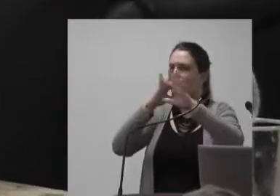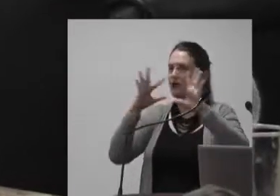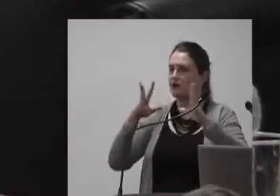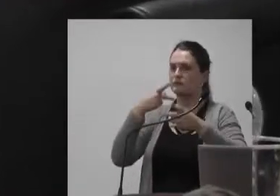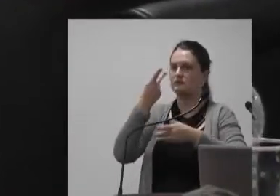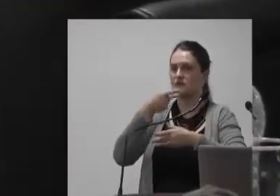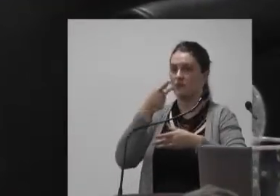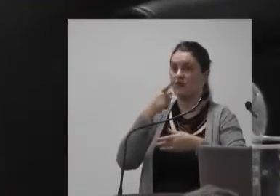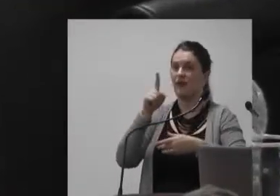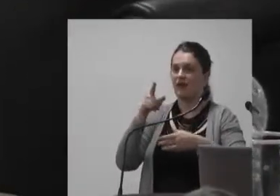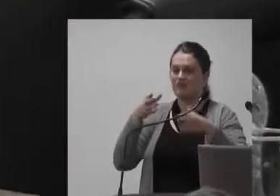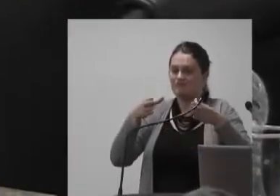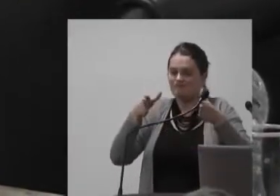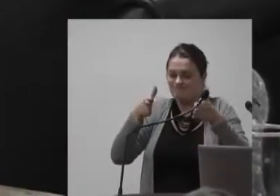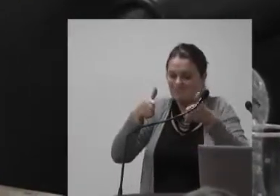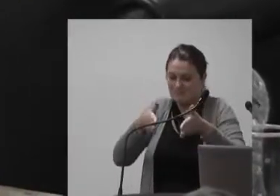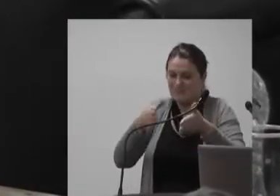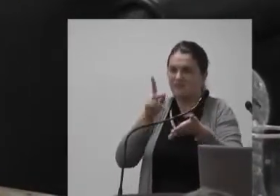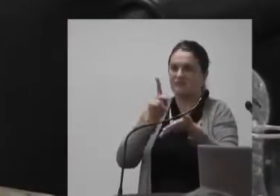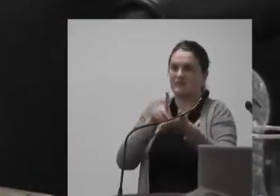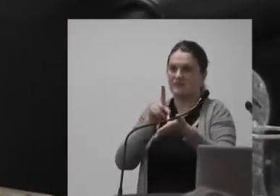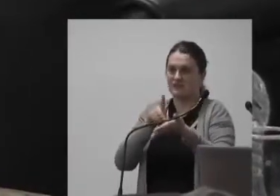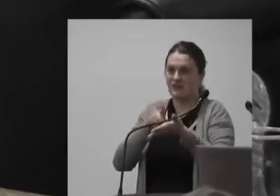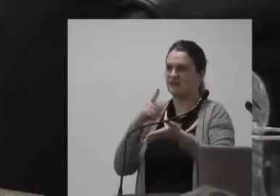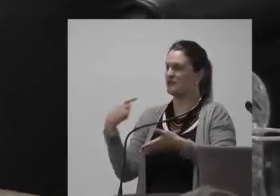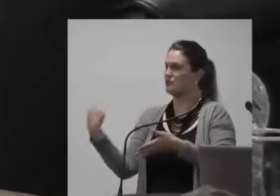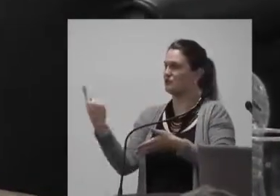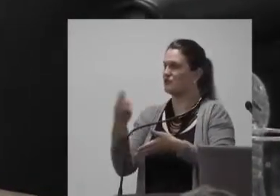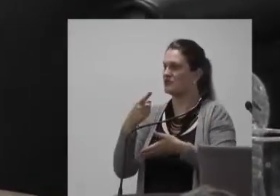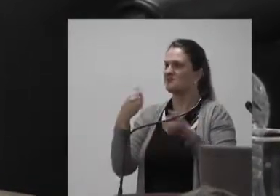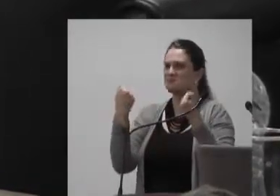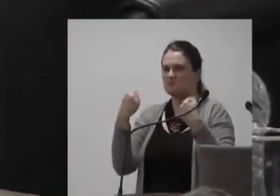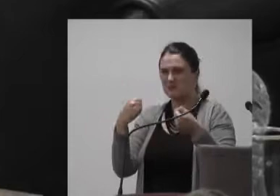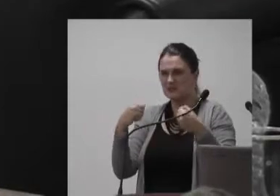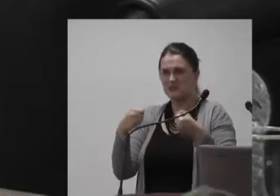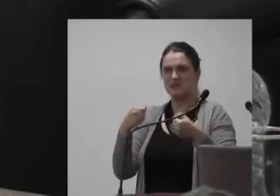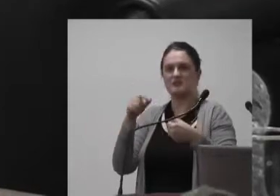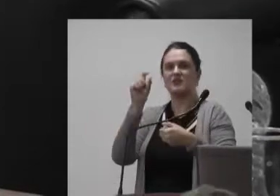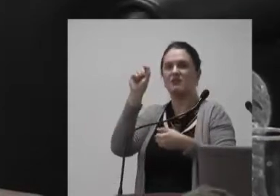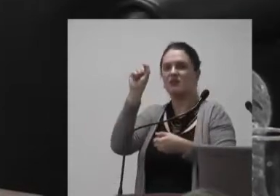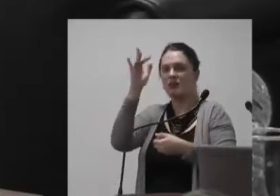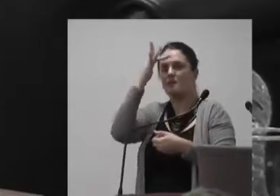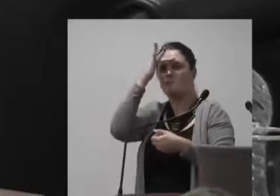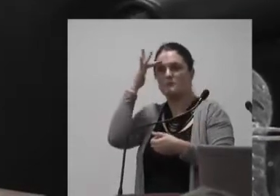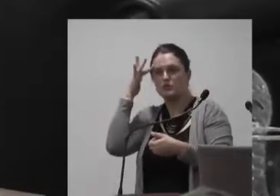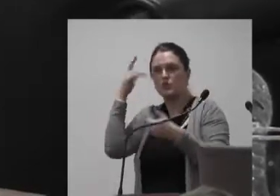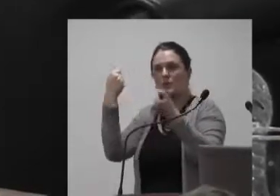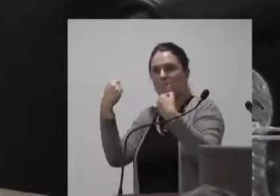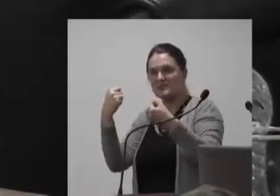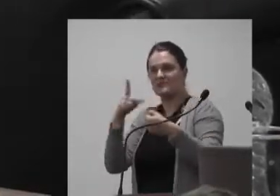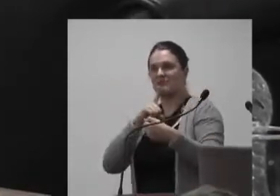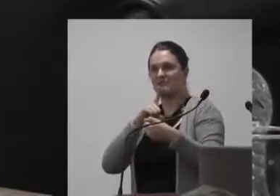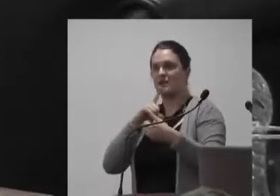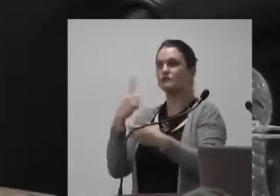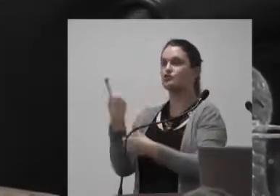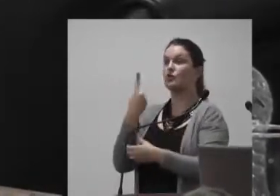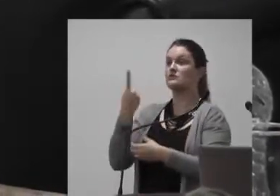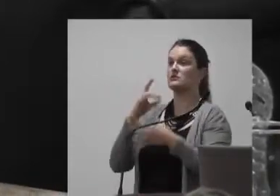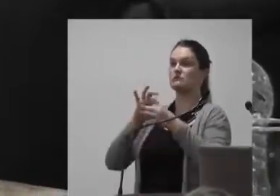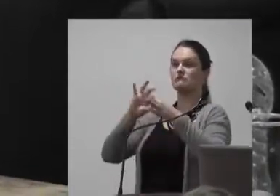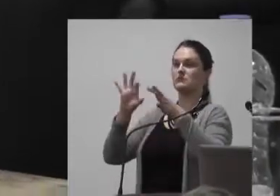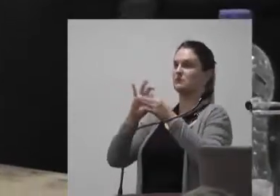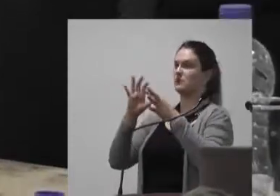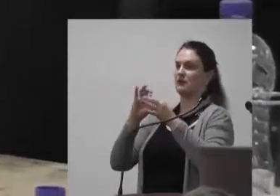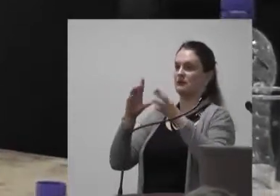esclarecimento, que é uma área que realmente nós devemos muito àqueles que precisam ter essa autonomia